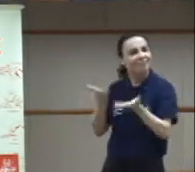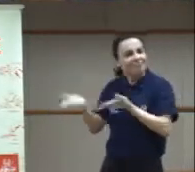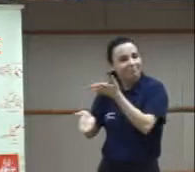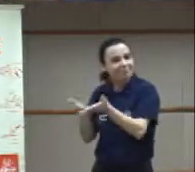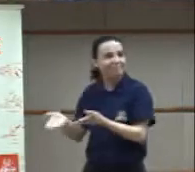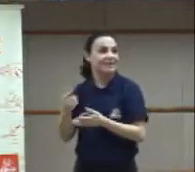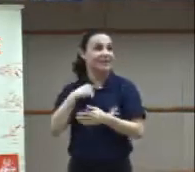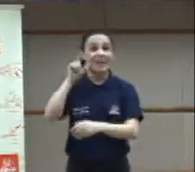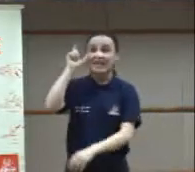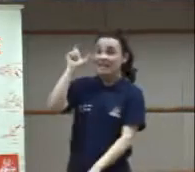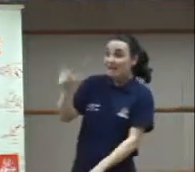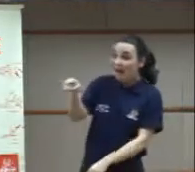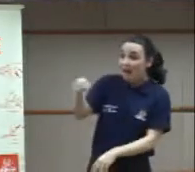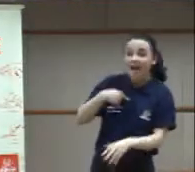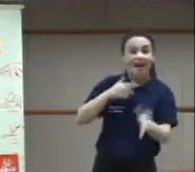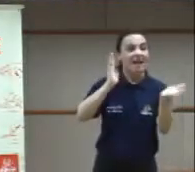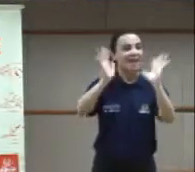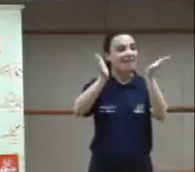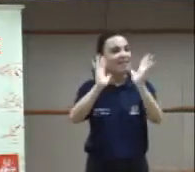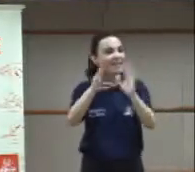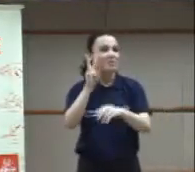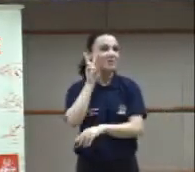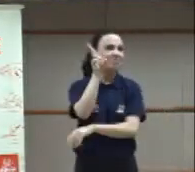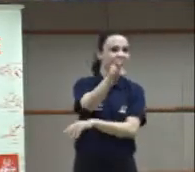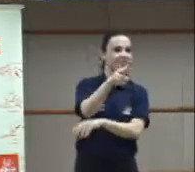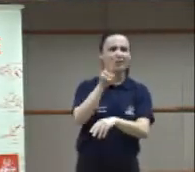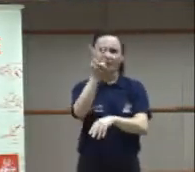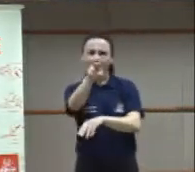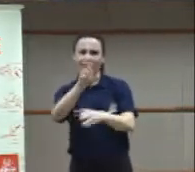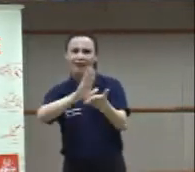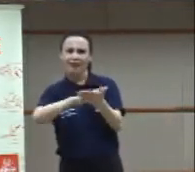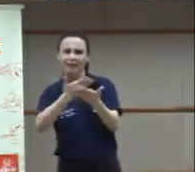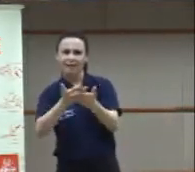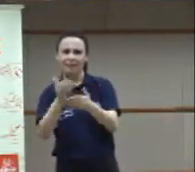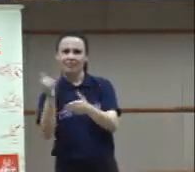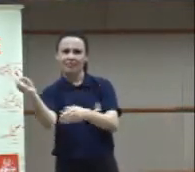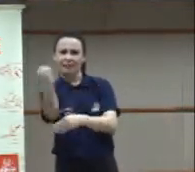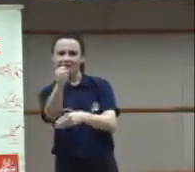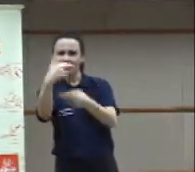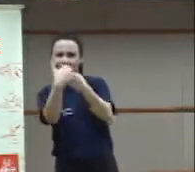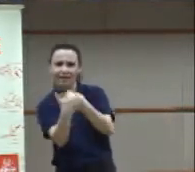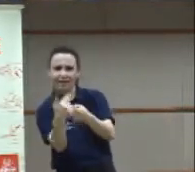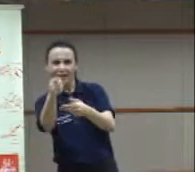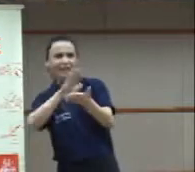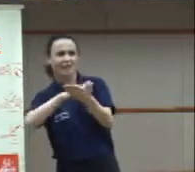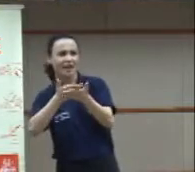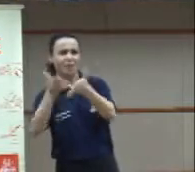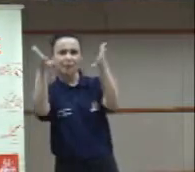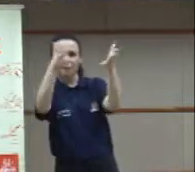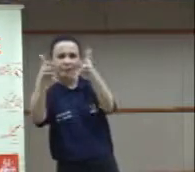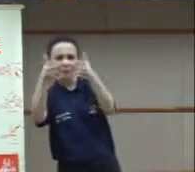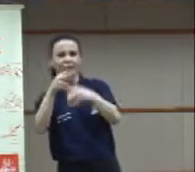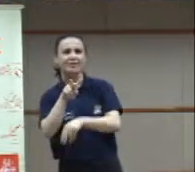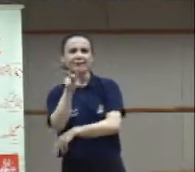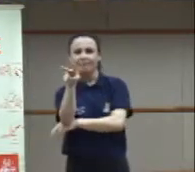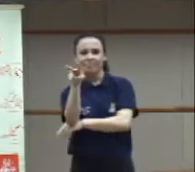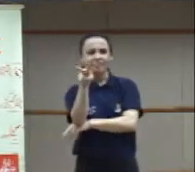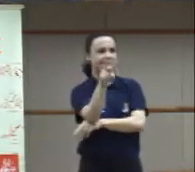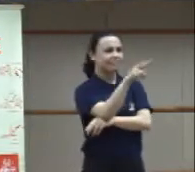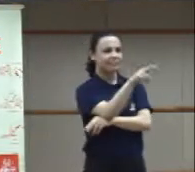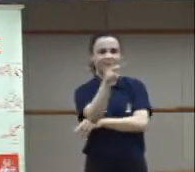se interessar pela Libras, vendo o intérprete de Libras ali na frente, e aí você consegue já